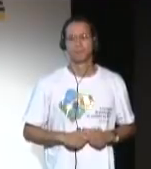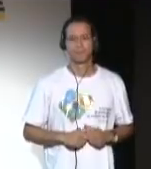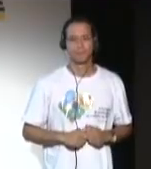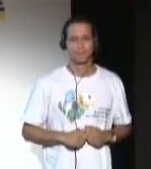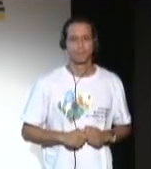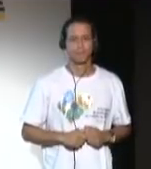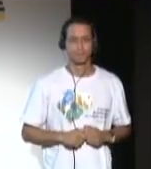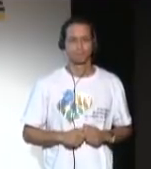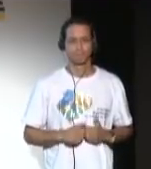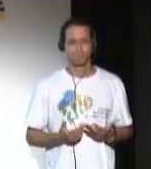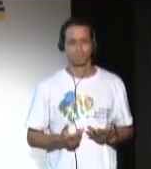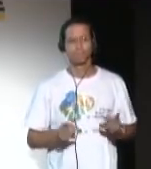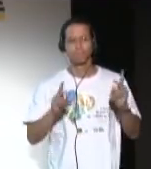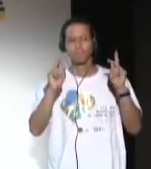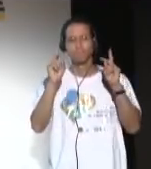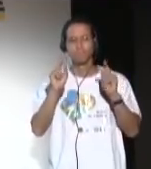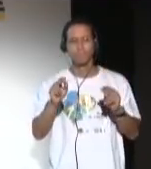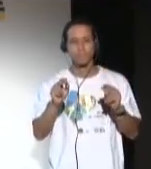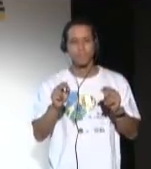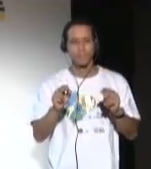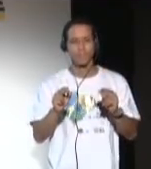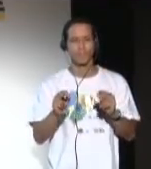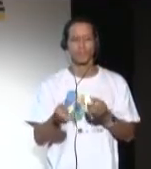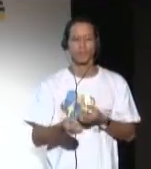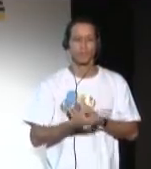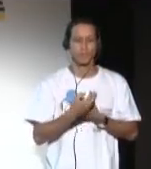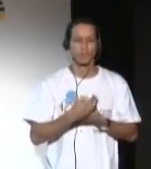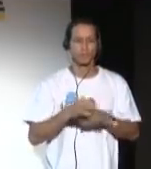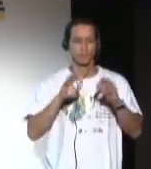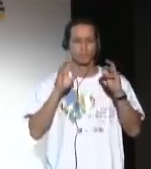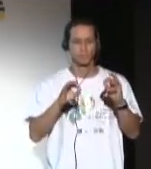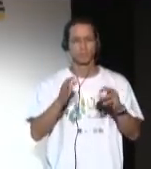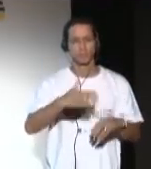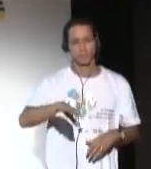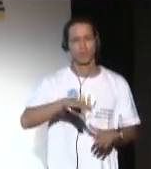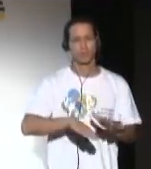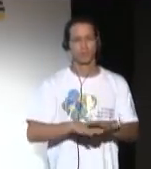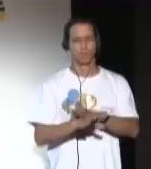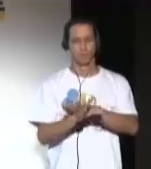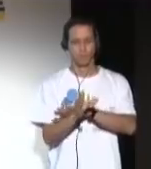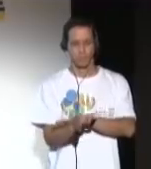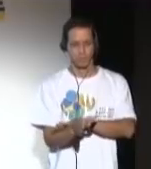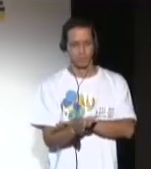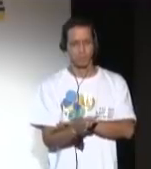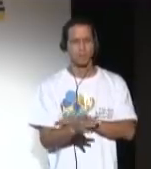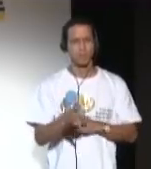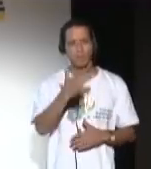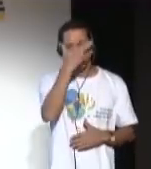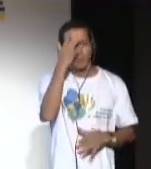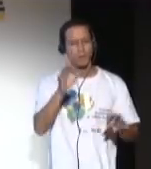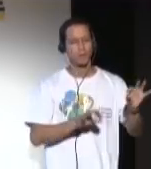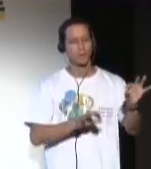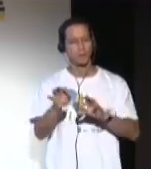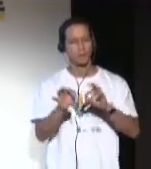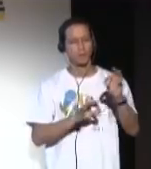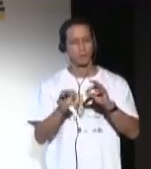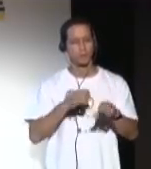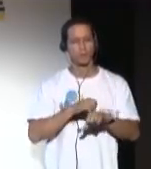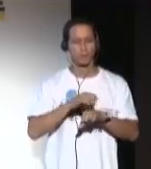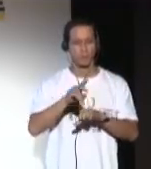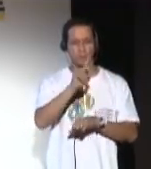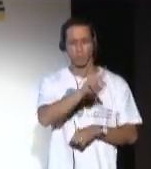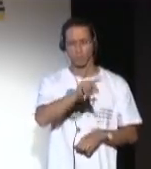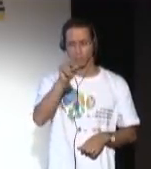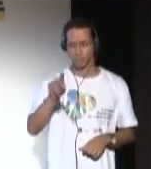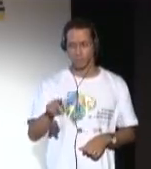Quase tanto quanto aquele tipo de instrução fatual que a gente já está acostumado. Então, que tipo de preparo que nós sugerimos para